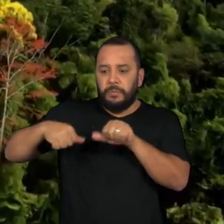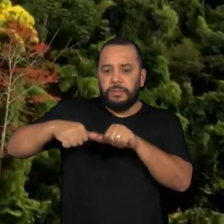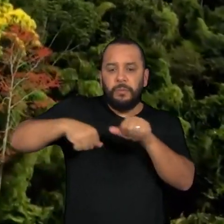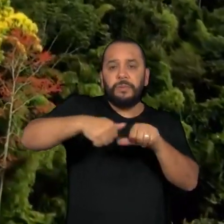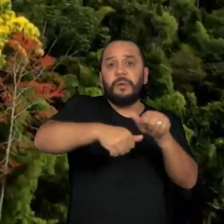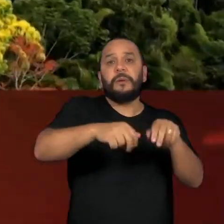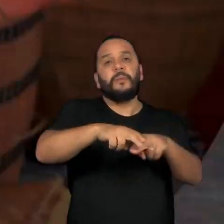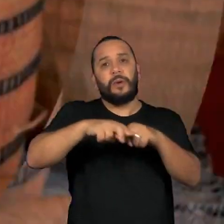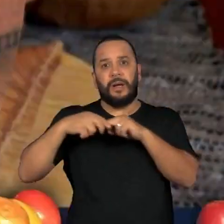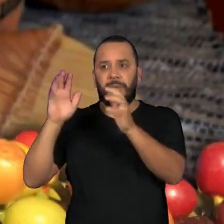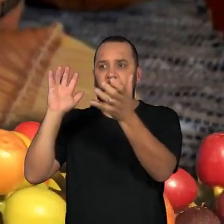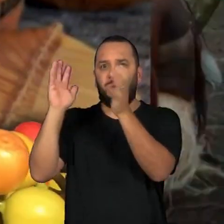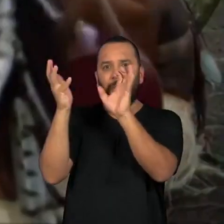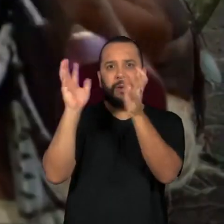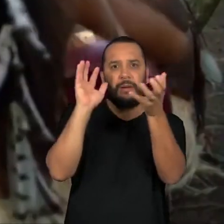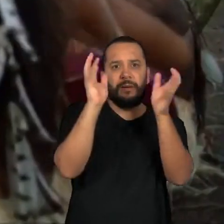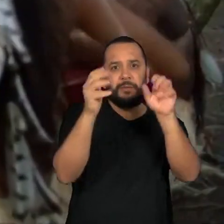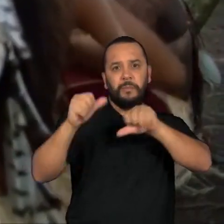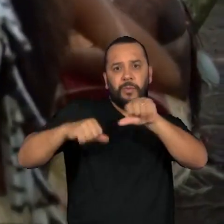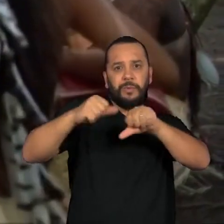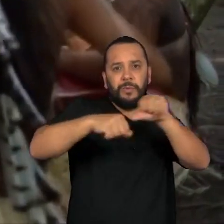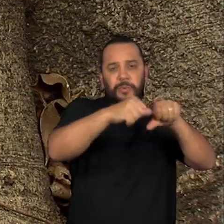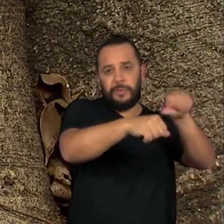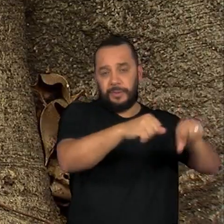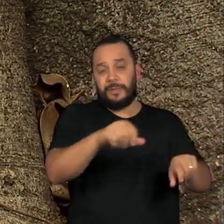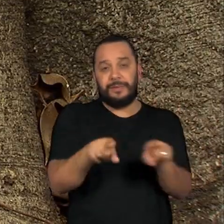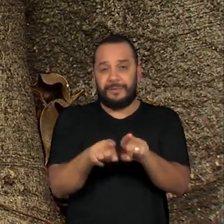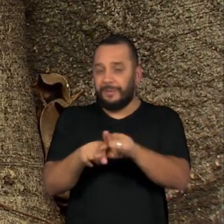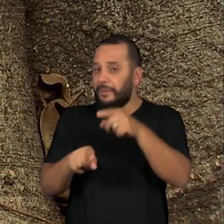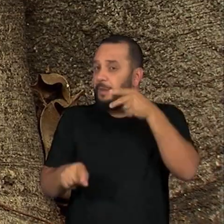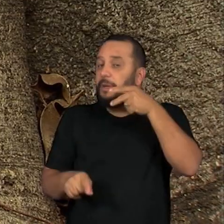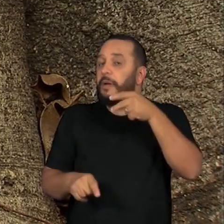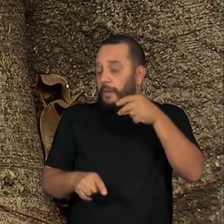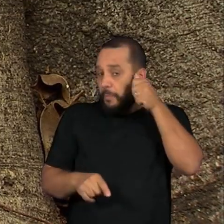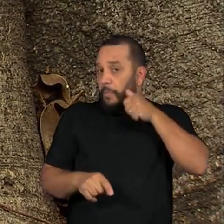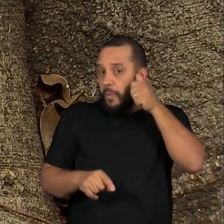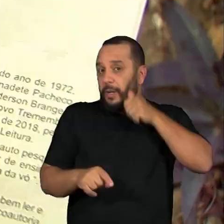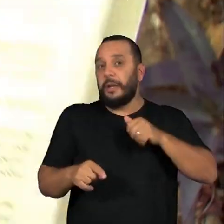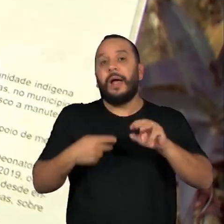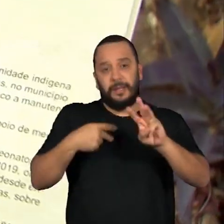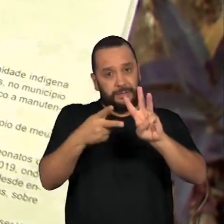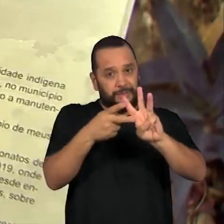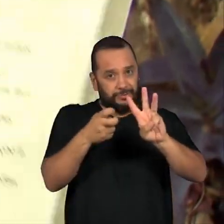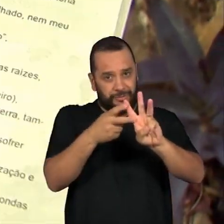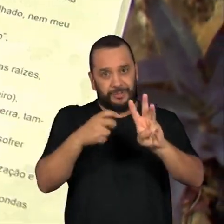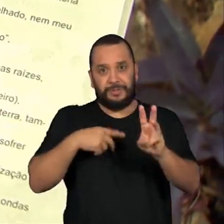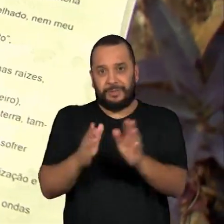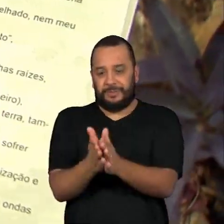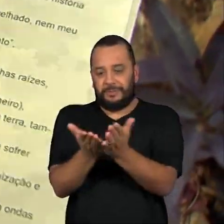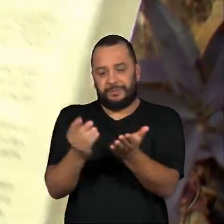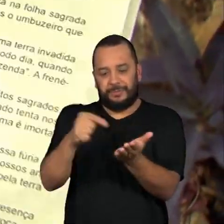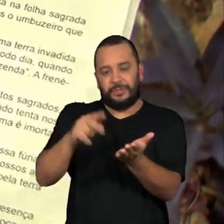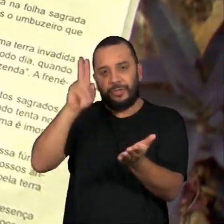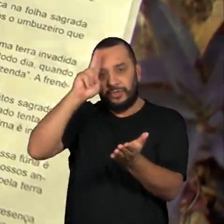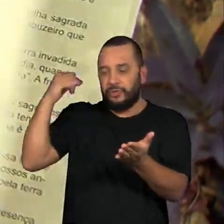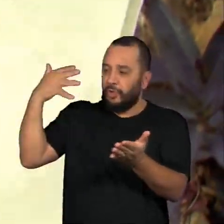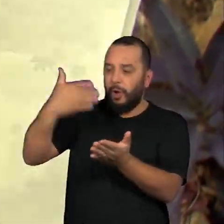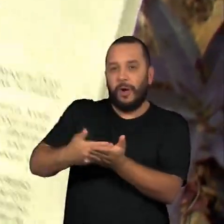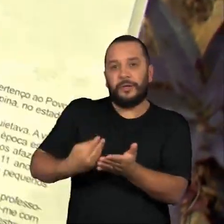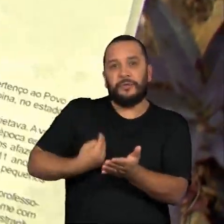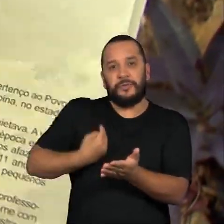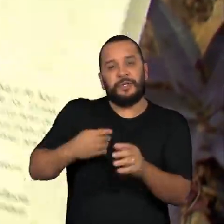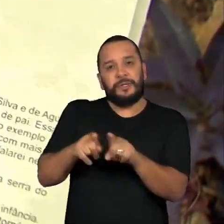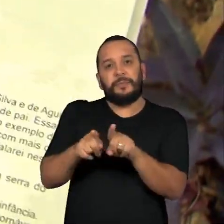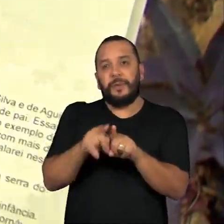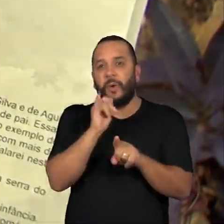mudanças climáticas. E mulheres indígenas reúnem em álbum biográfico histórias de vida e contos de